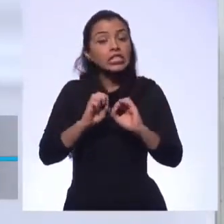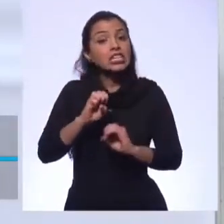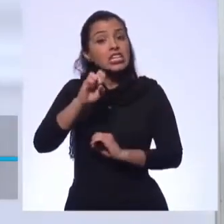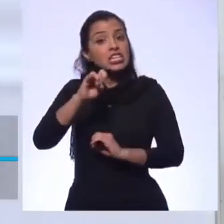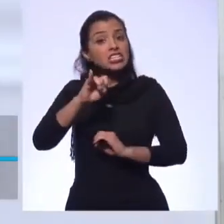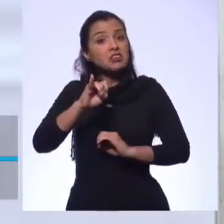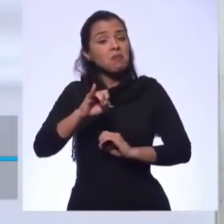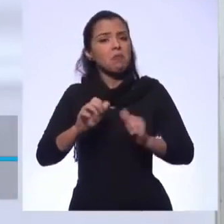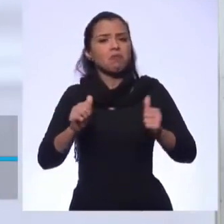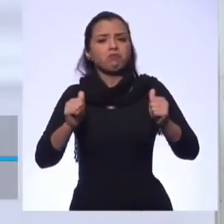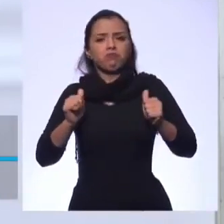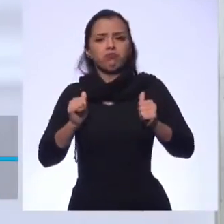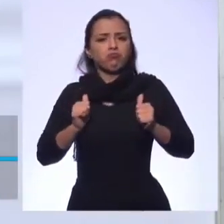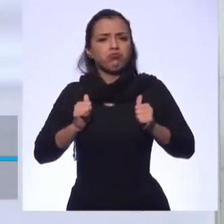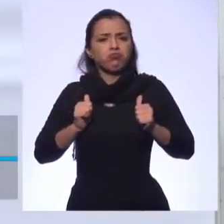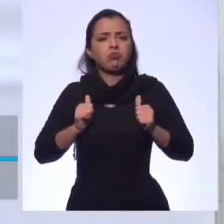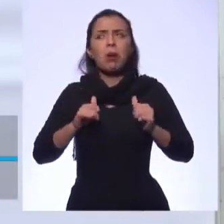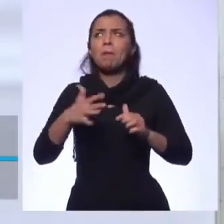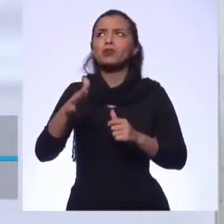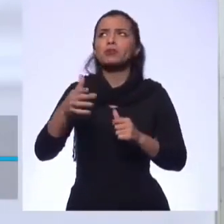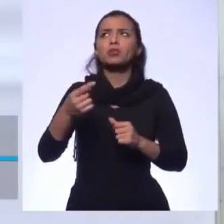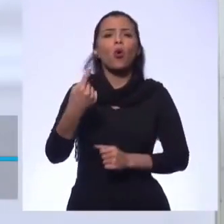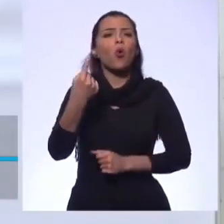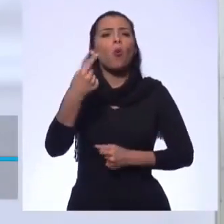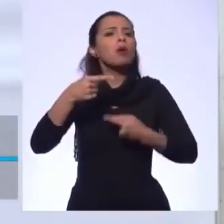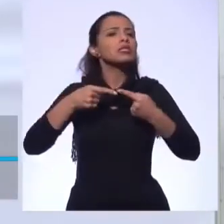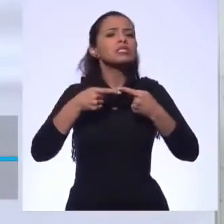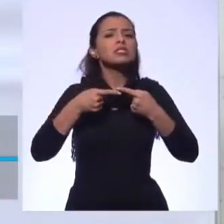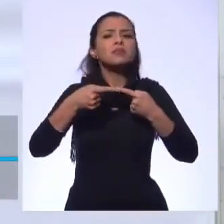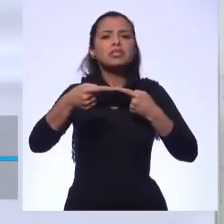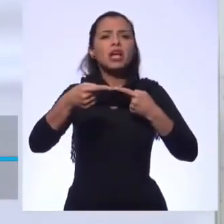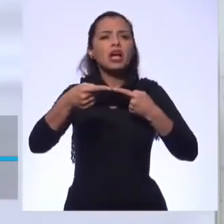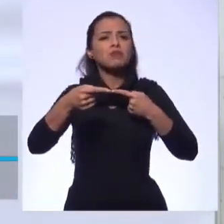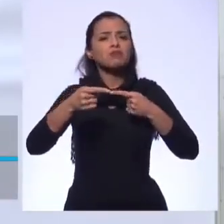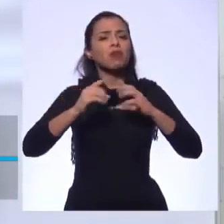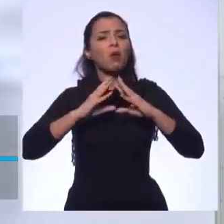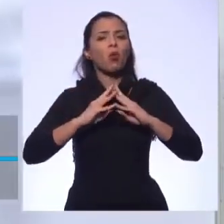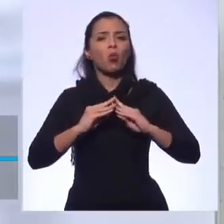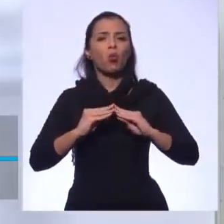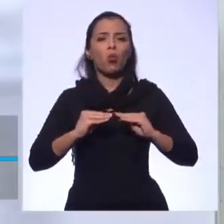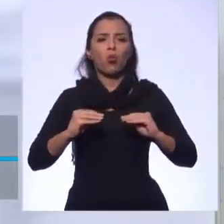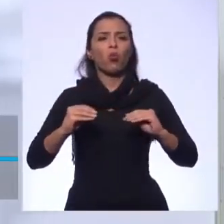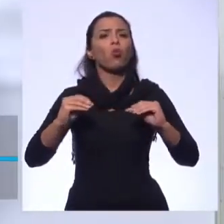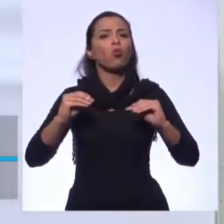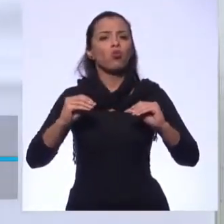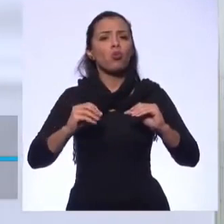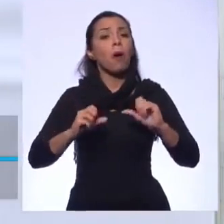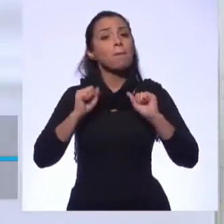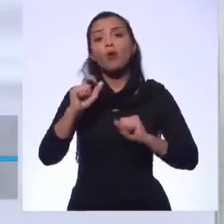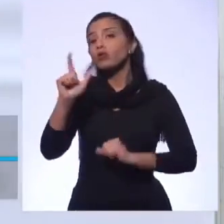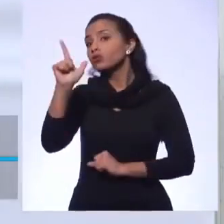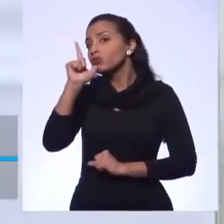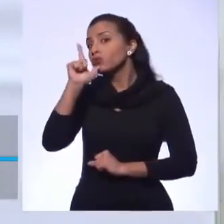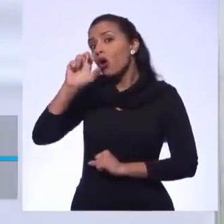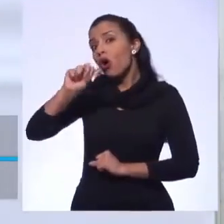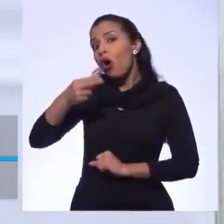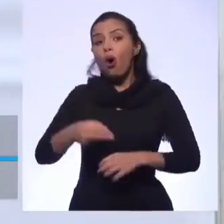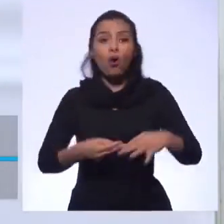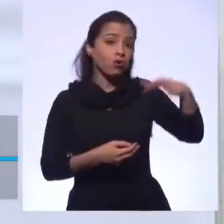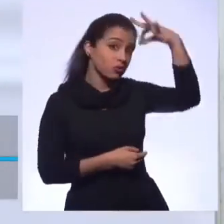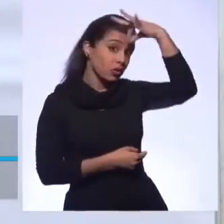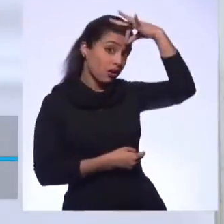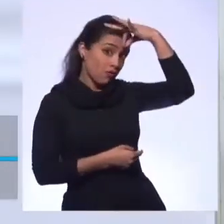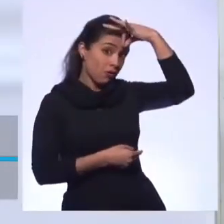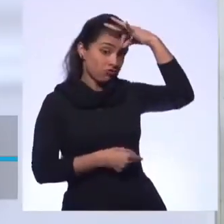fizer nada, em aproximadamente 1 semana, essa feridinha vai sumir. Ela pode estar no pênis, pode estar na vagina, ela vai sumir essa